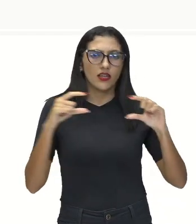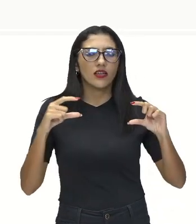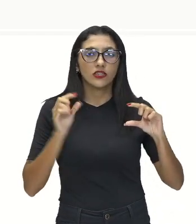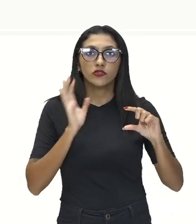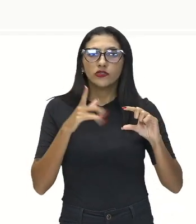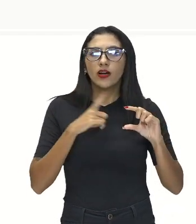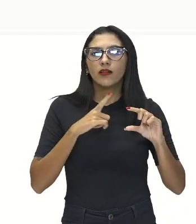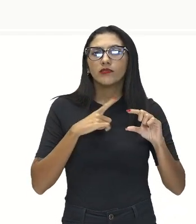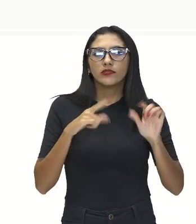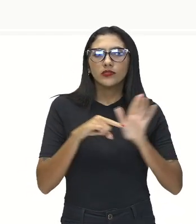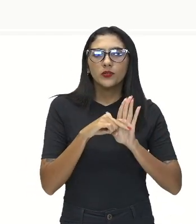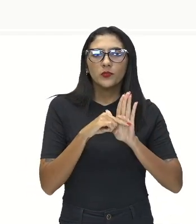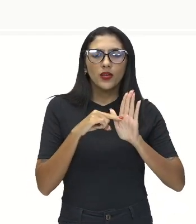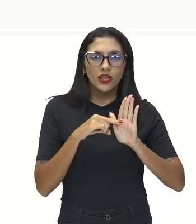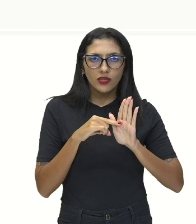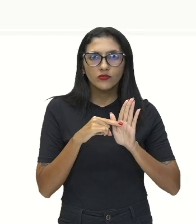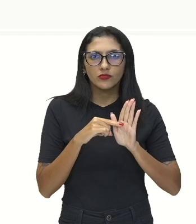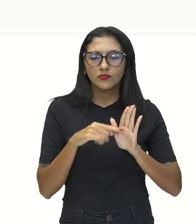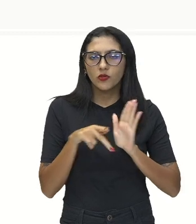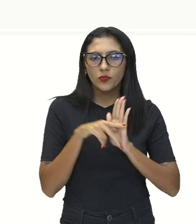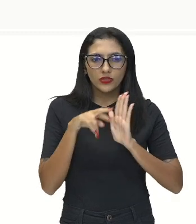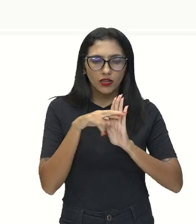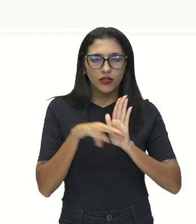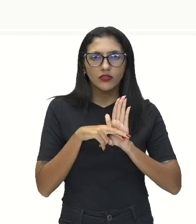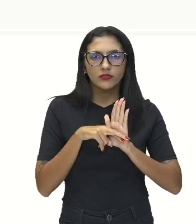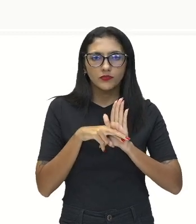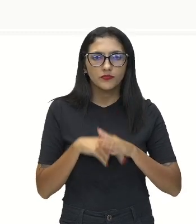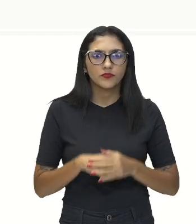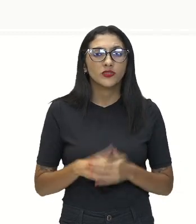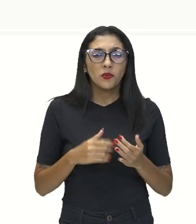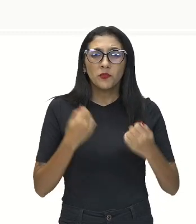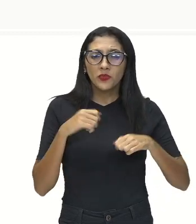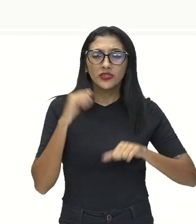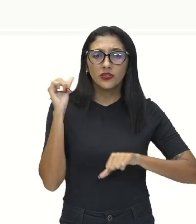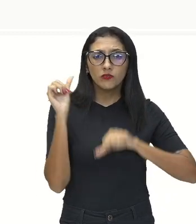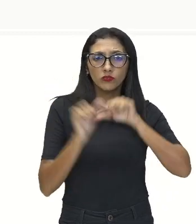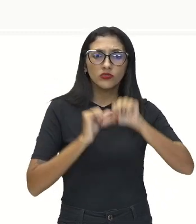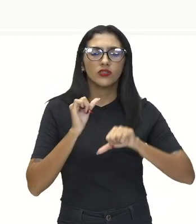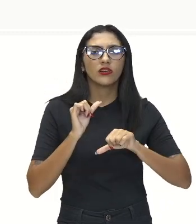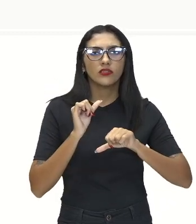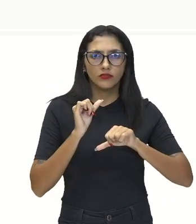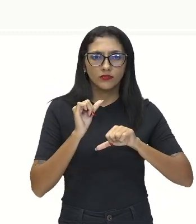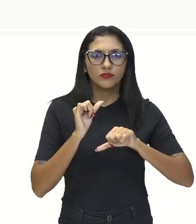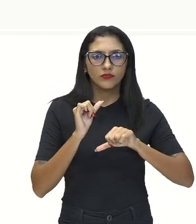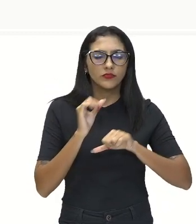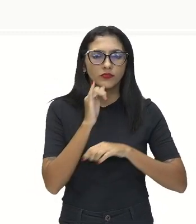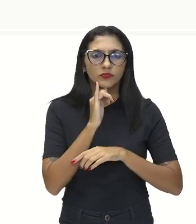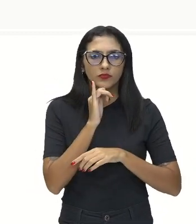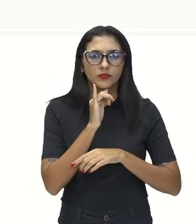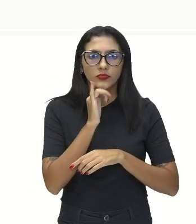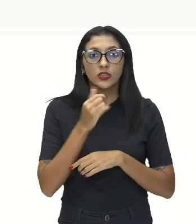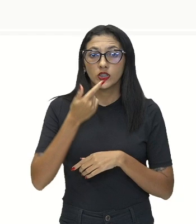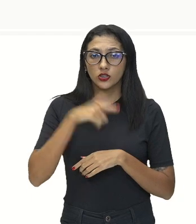diagonal principal, tá? Qual foi o valor da nossa diagonal secundária ali? Foi